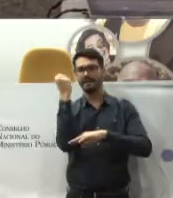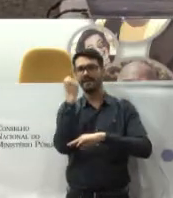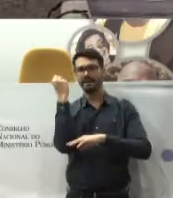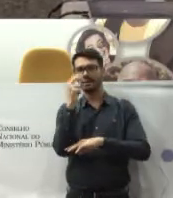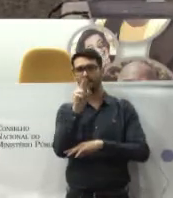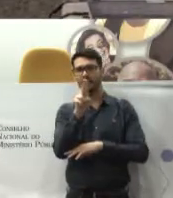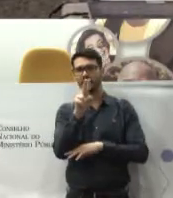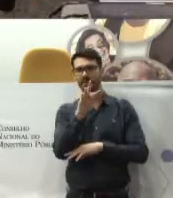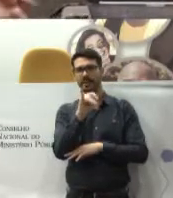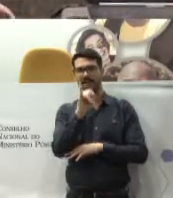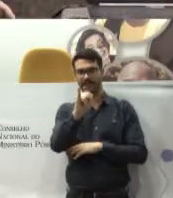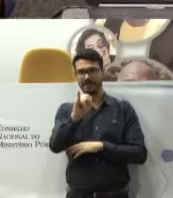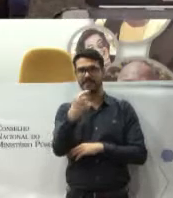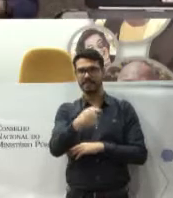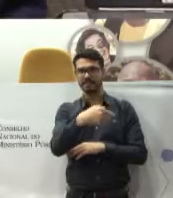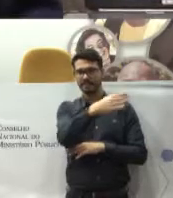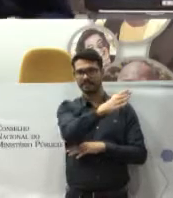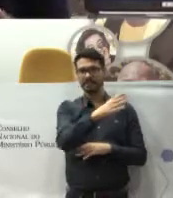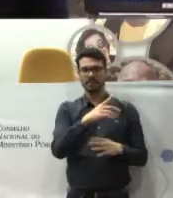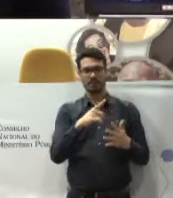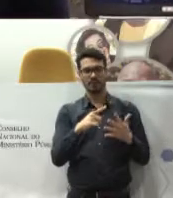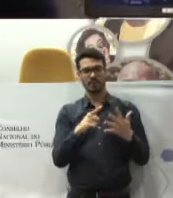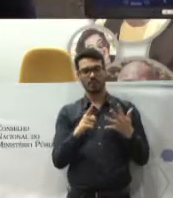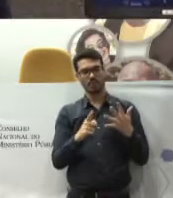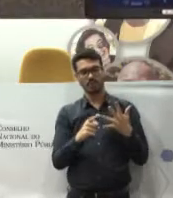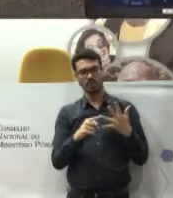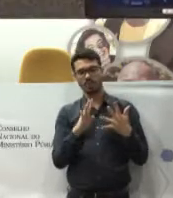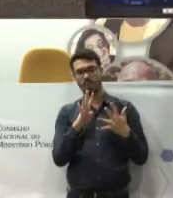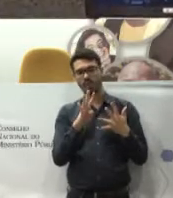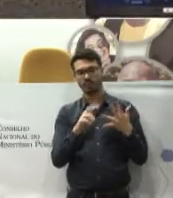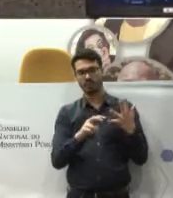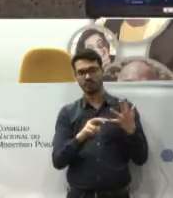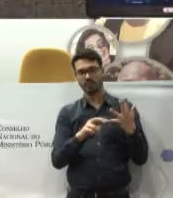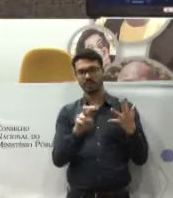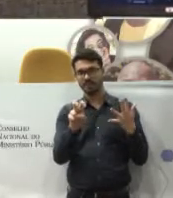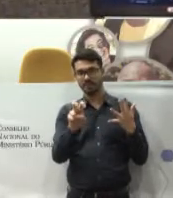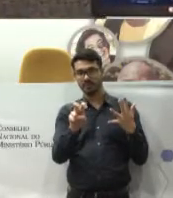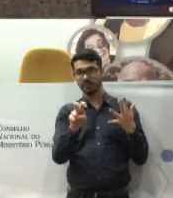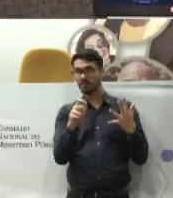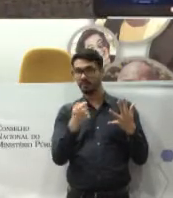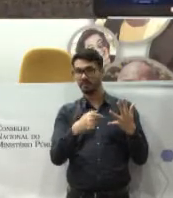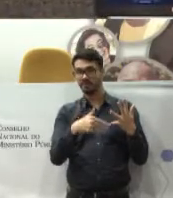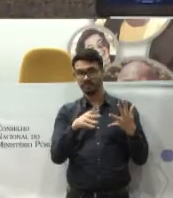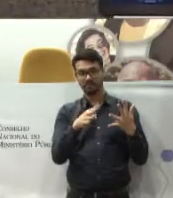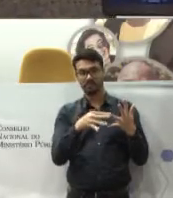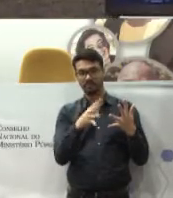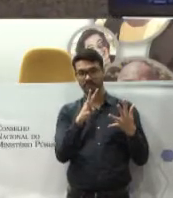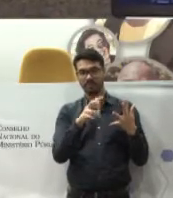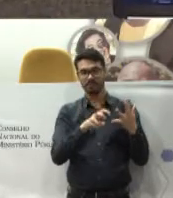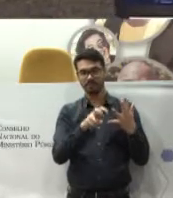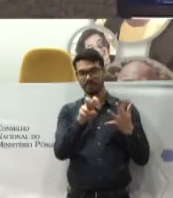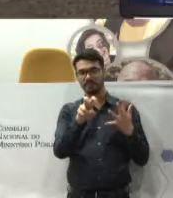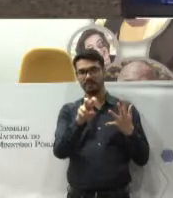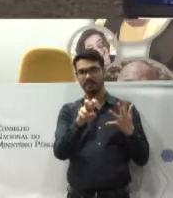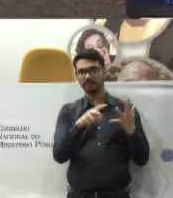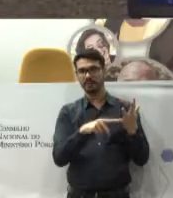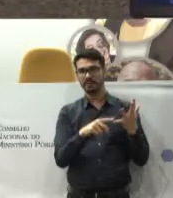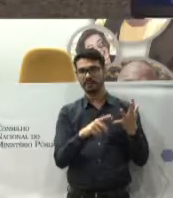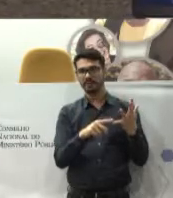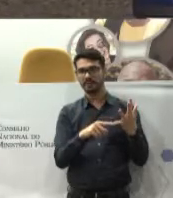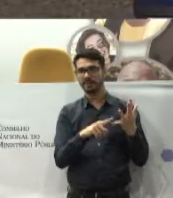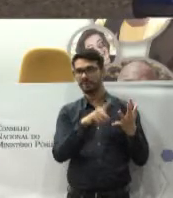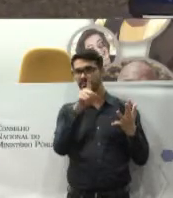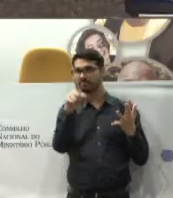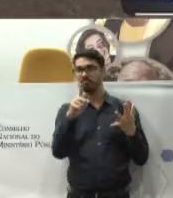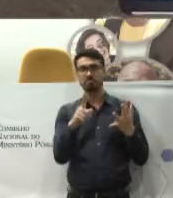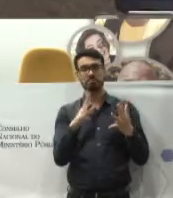isso. O 4 e o 5... O paciente que tem indicativo de UTI de 4 e 5, ele não se beneficia de ir